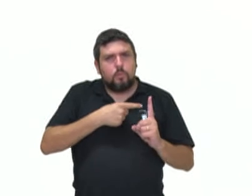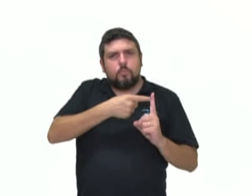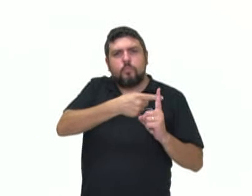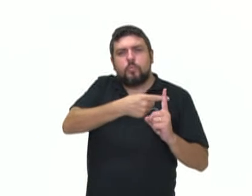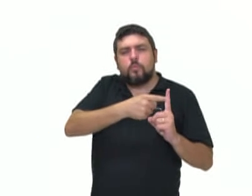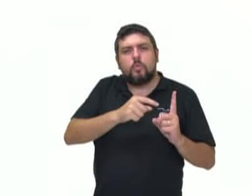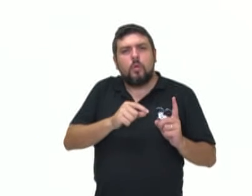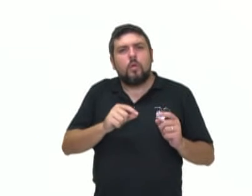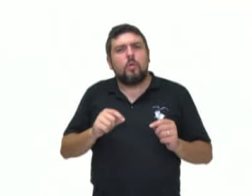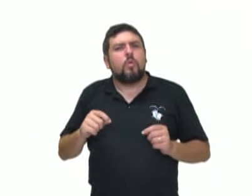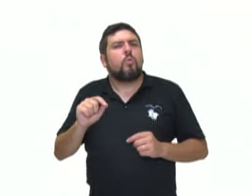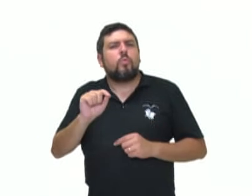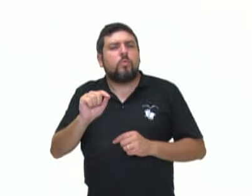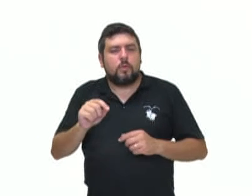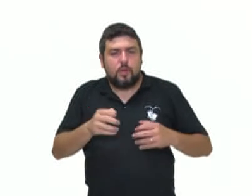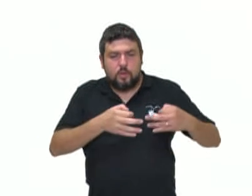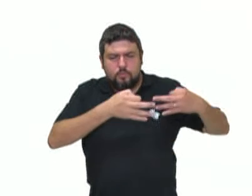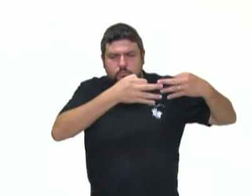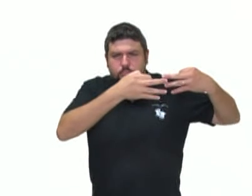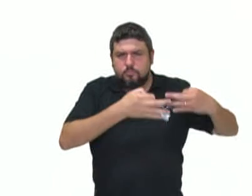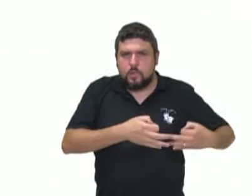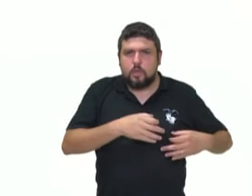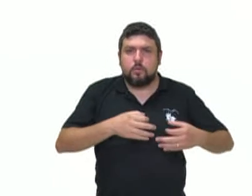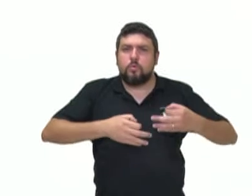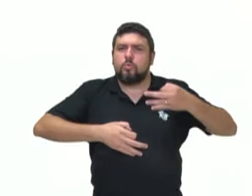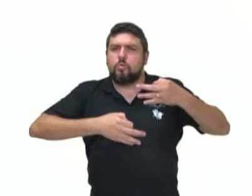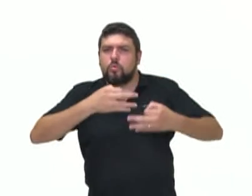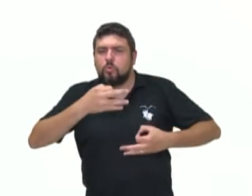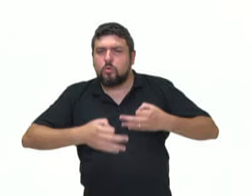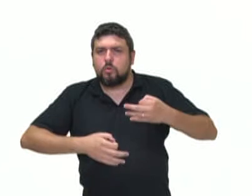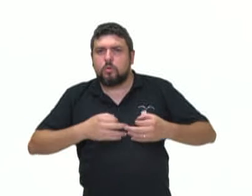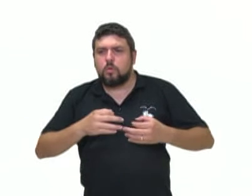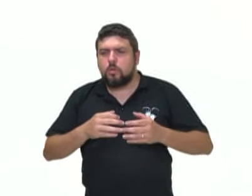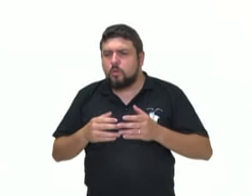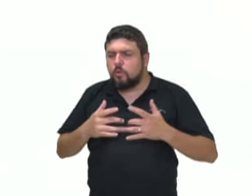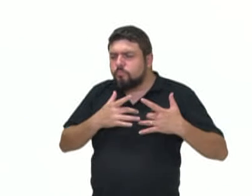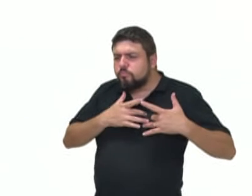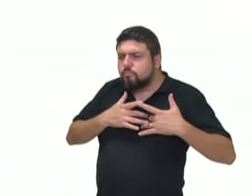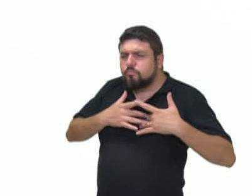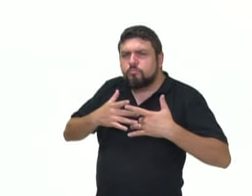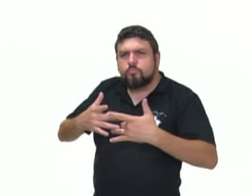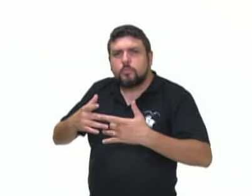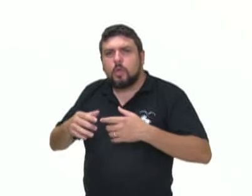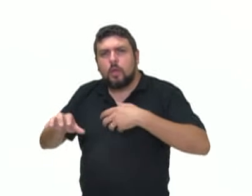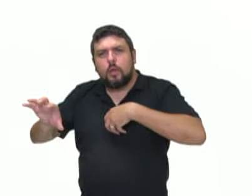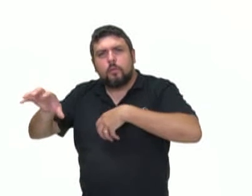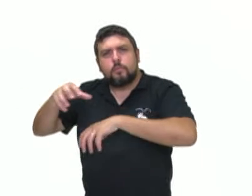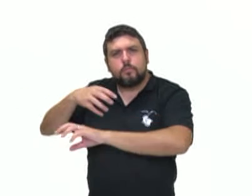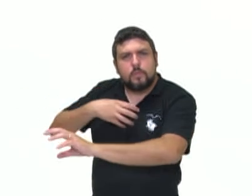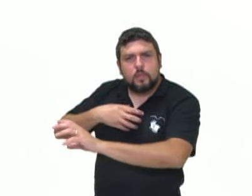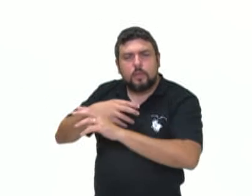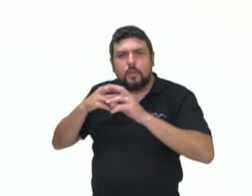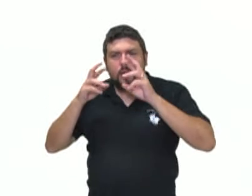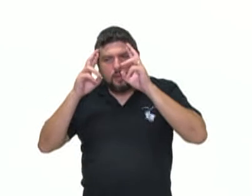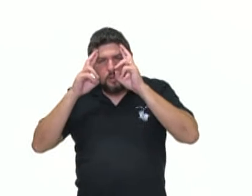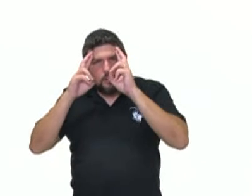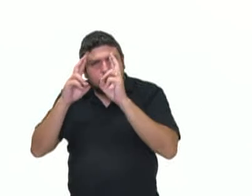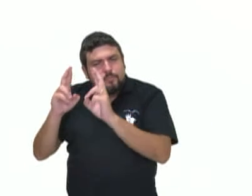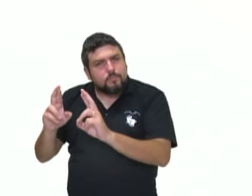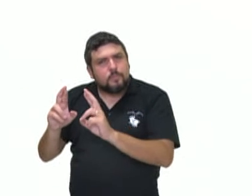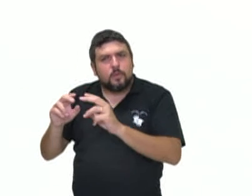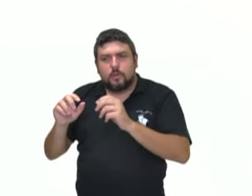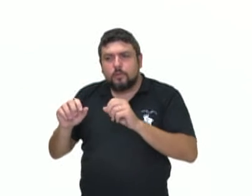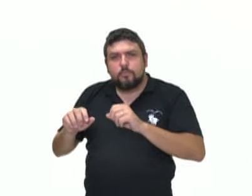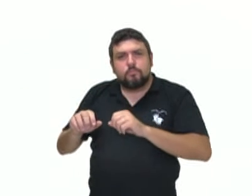valores como honestidade, justiça, solidariedade, empatia, respeito, educação,